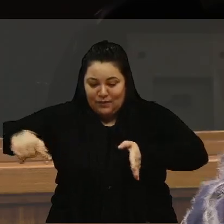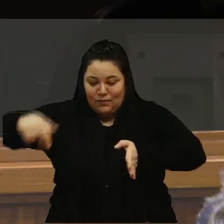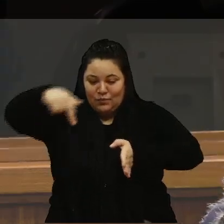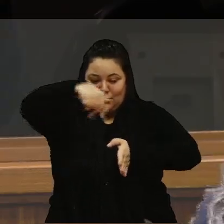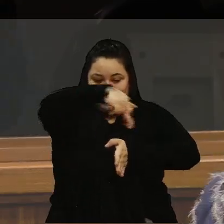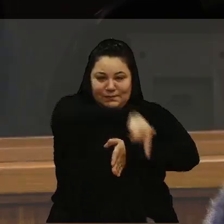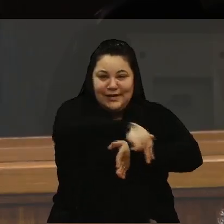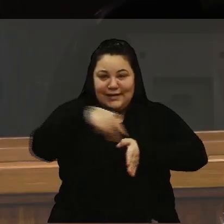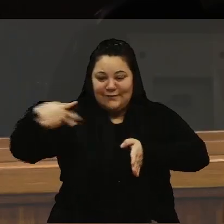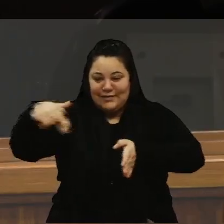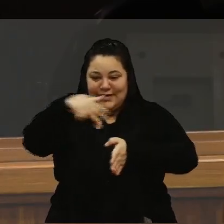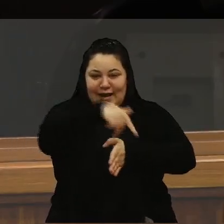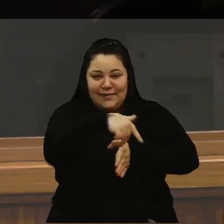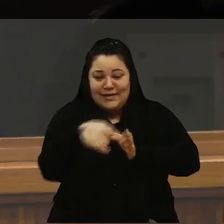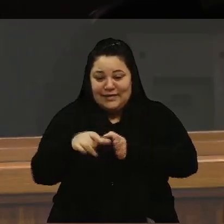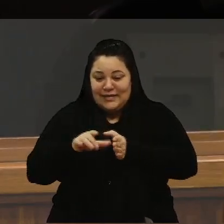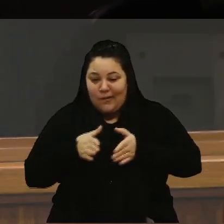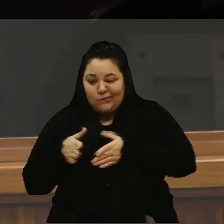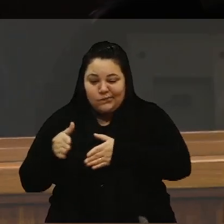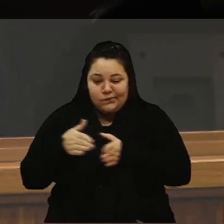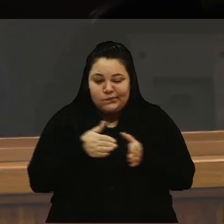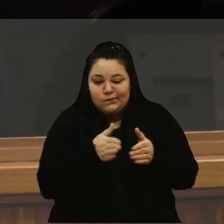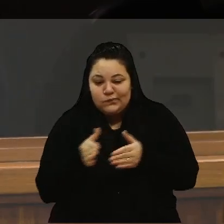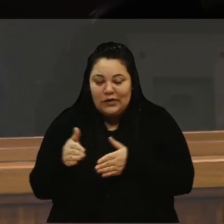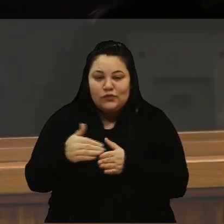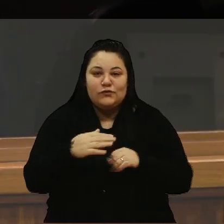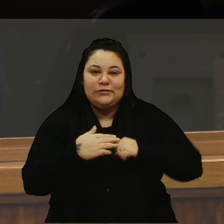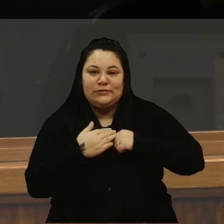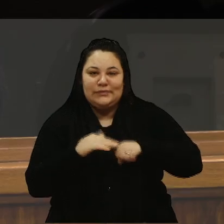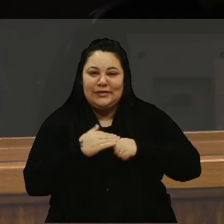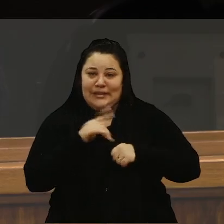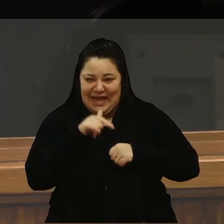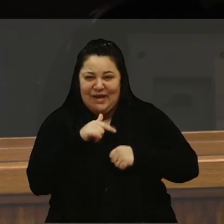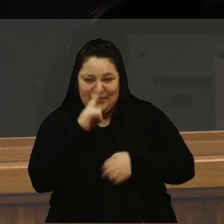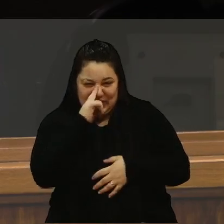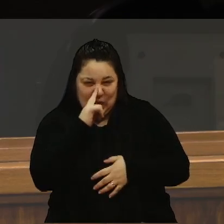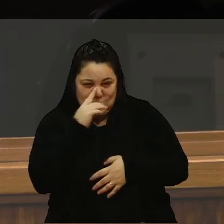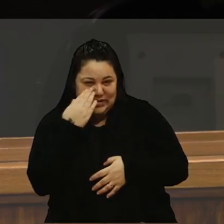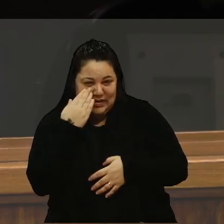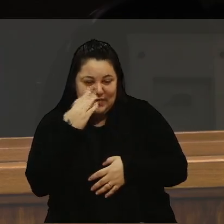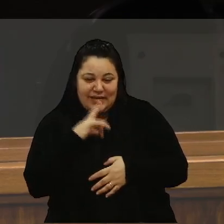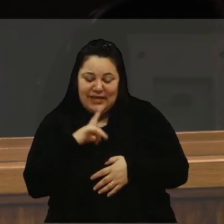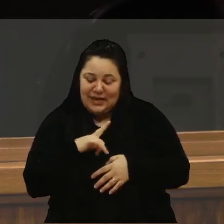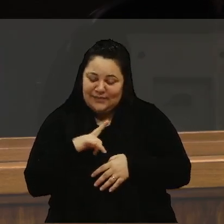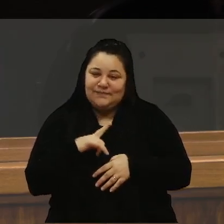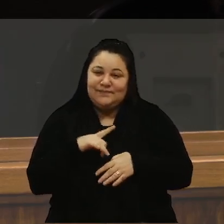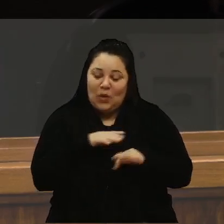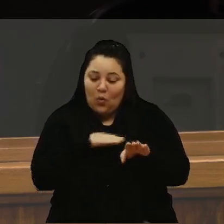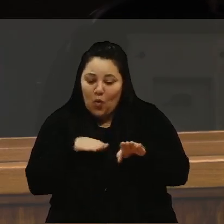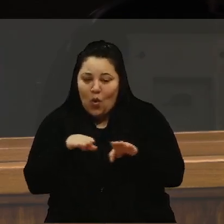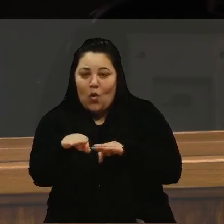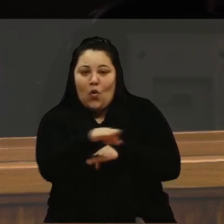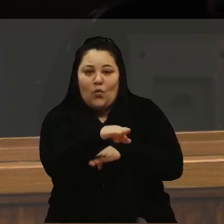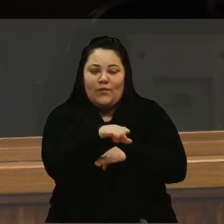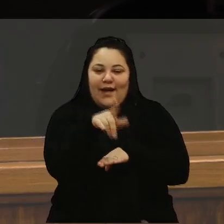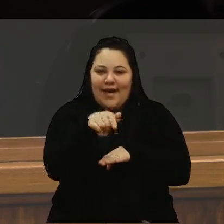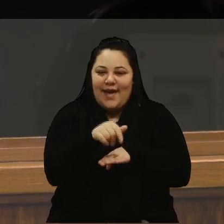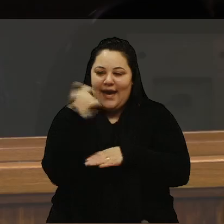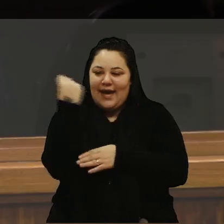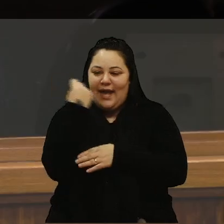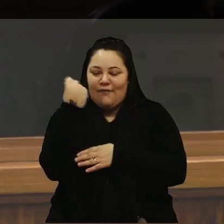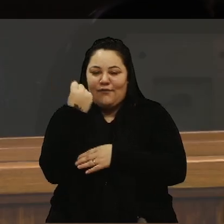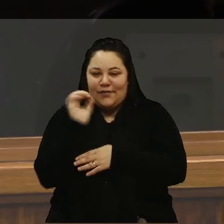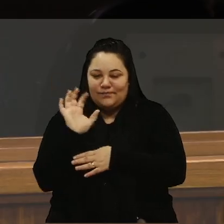São Marcos. Já vou concluir. Então, tem a ultrapassagem, é muito grave o que acontece naquela